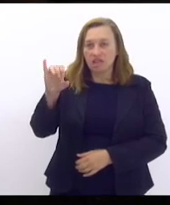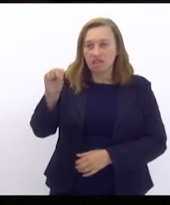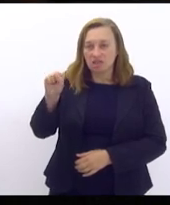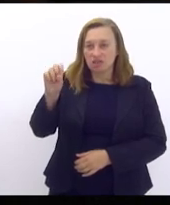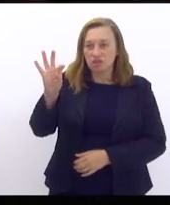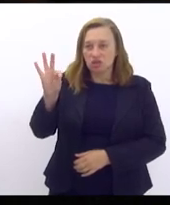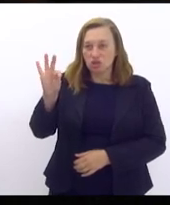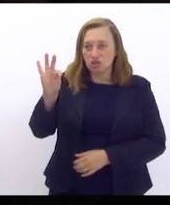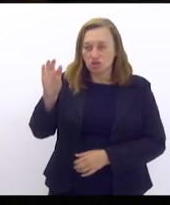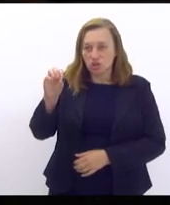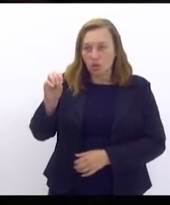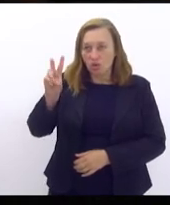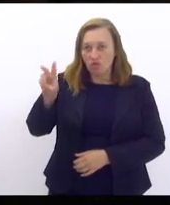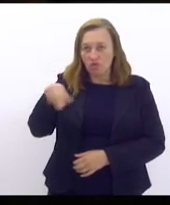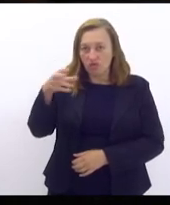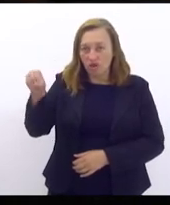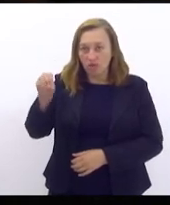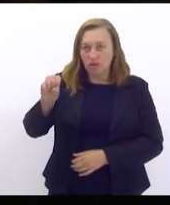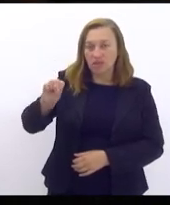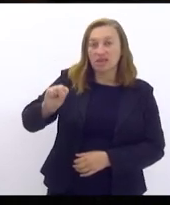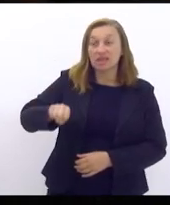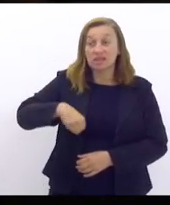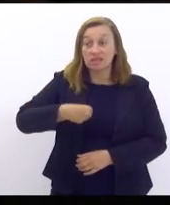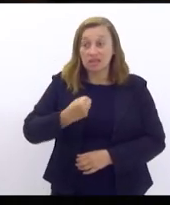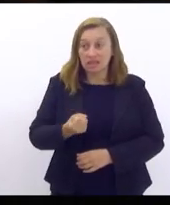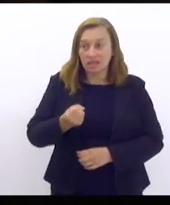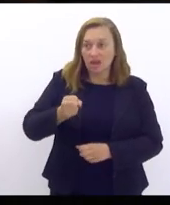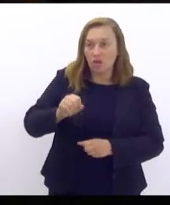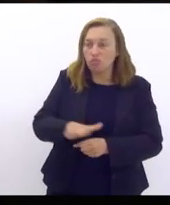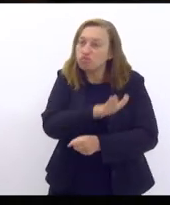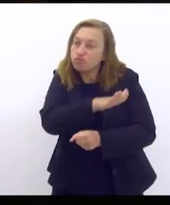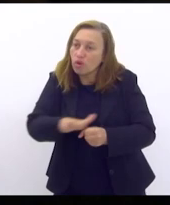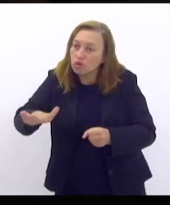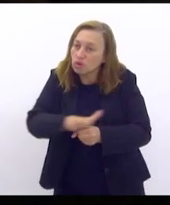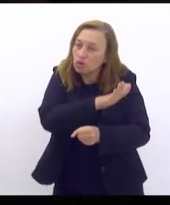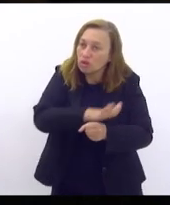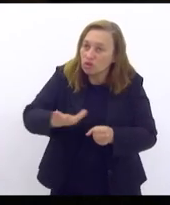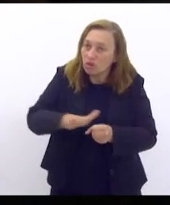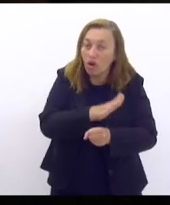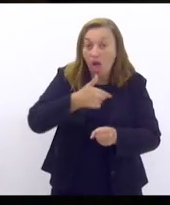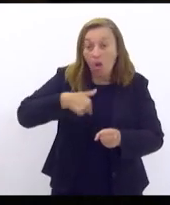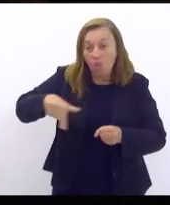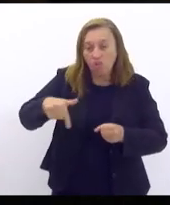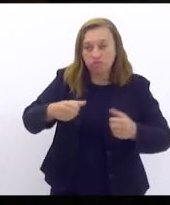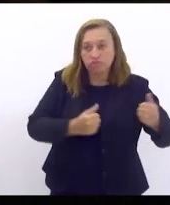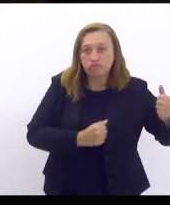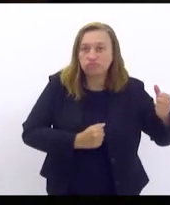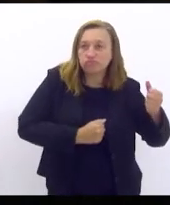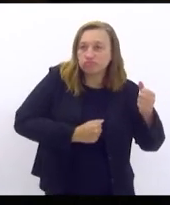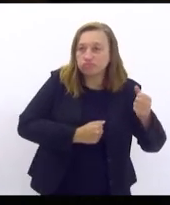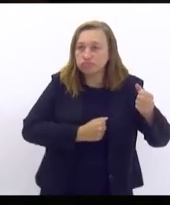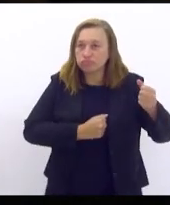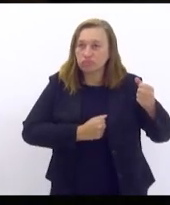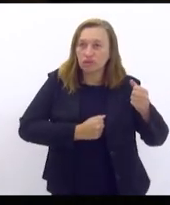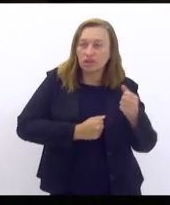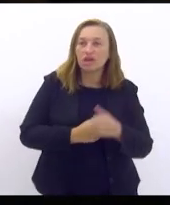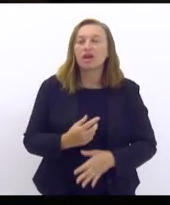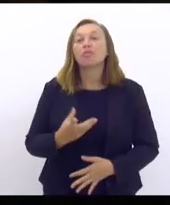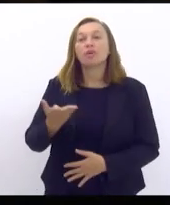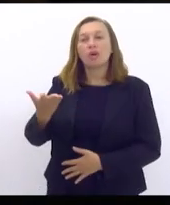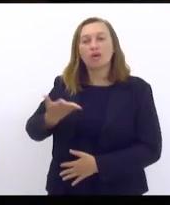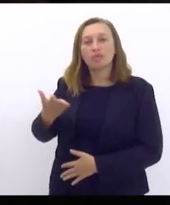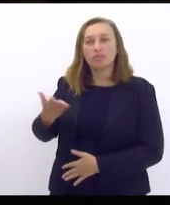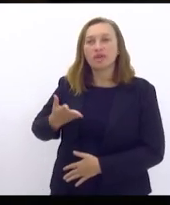sempre frequentei, fui levada, apresentada à Feira de São Cristóvão pelo companheiro Lindbergh Farias, hoje deputado